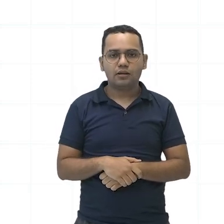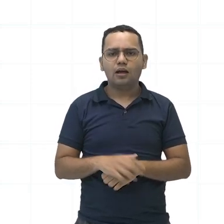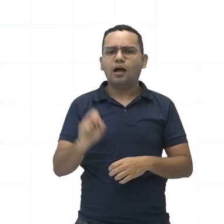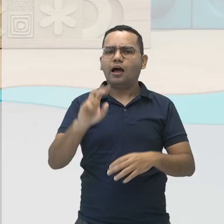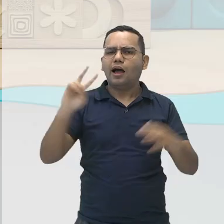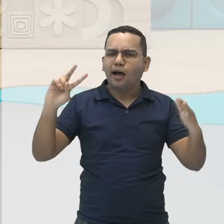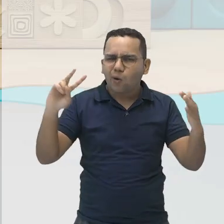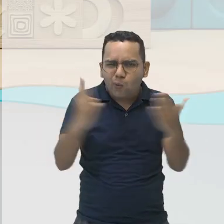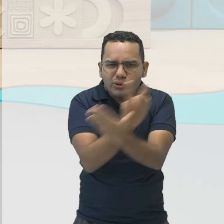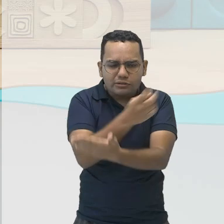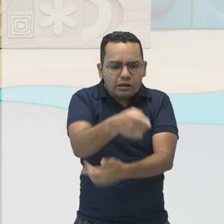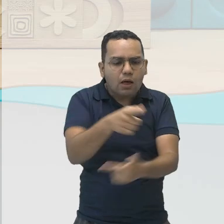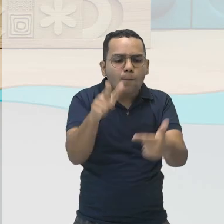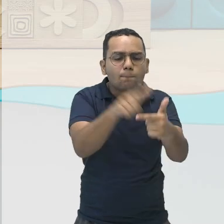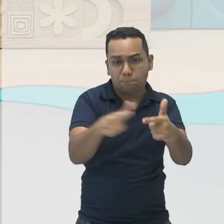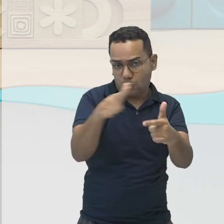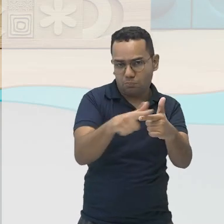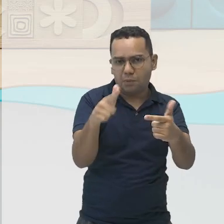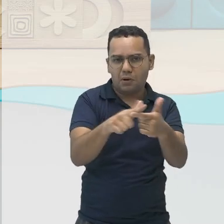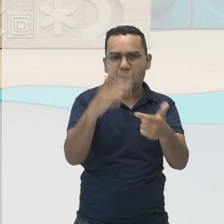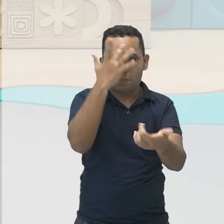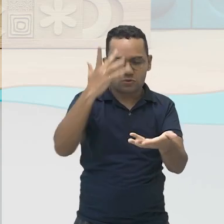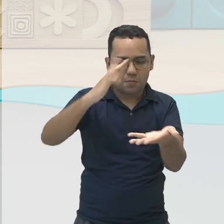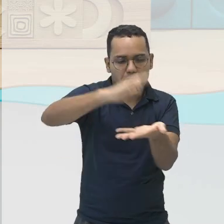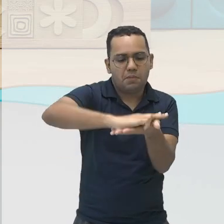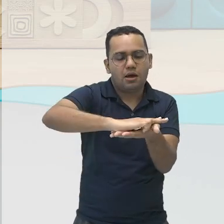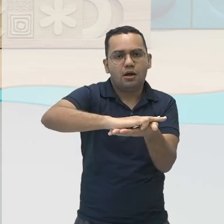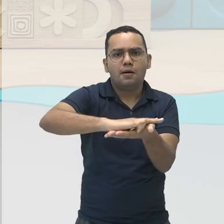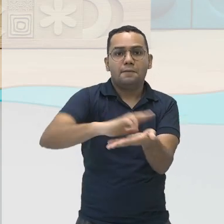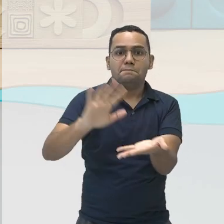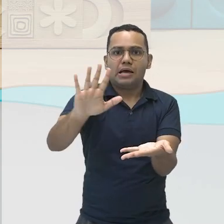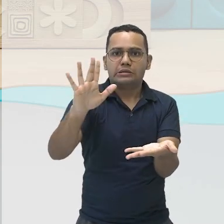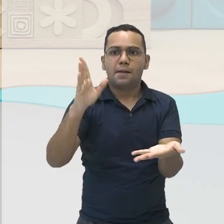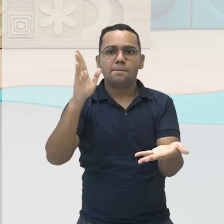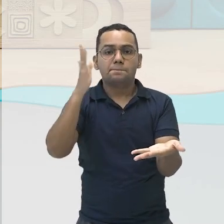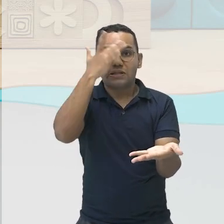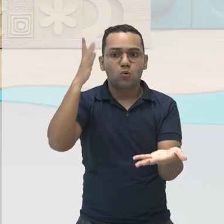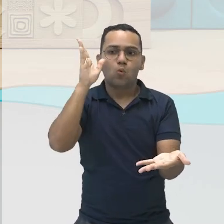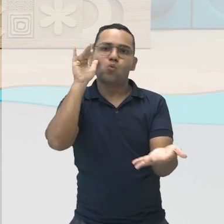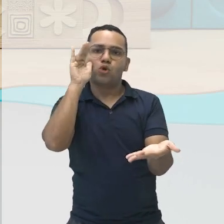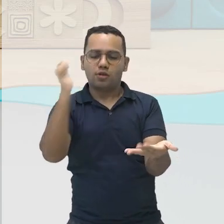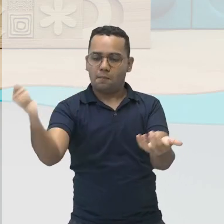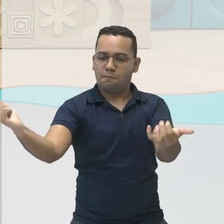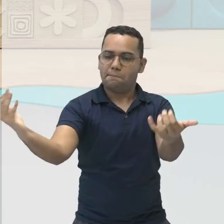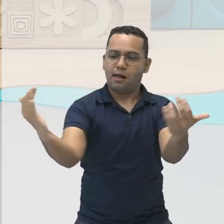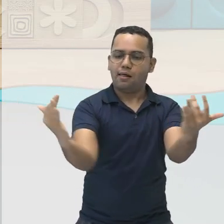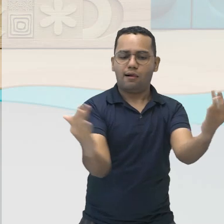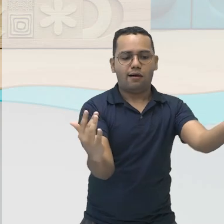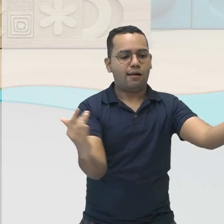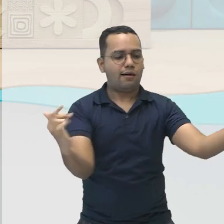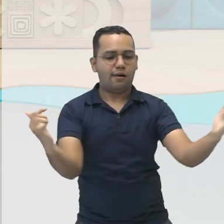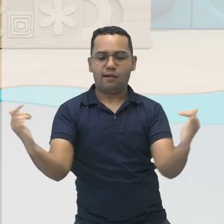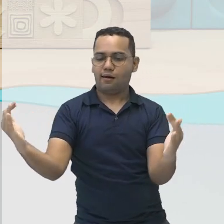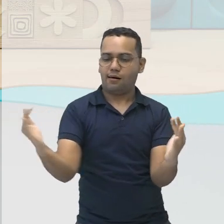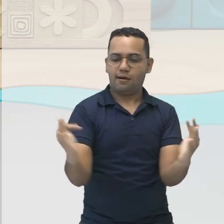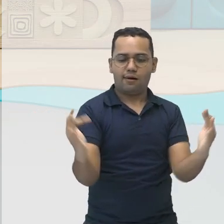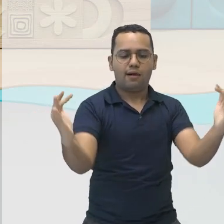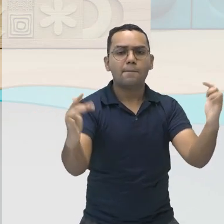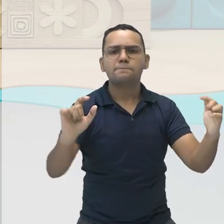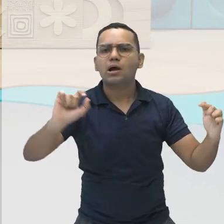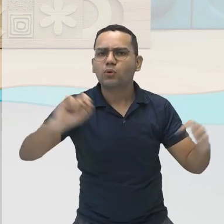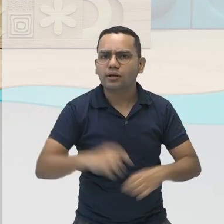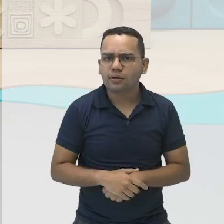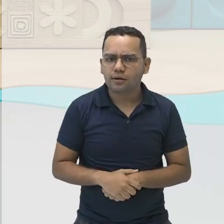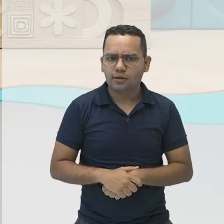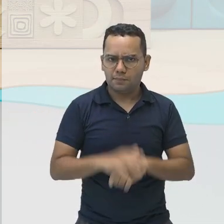porque principalmente nos dias de hoje, com as redes sociais, com o acesso ao celular, muitas vezes as pessoas elas se aproximam da